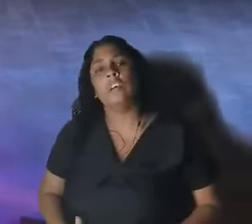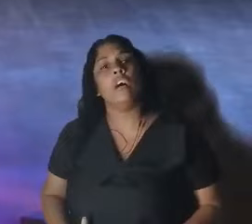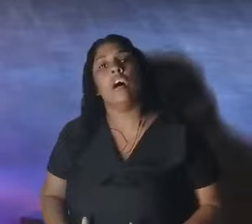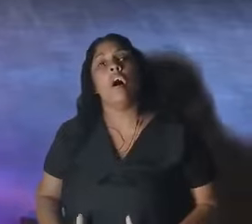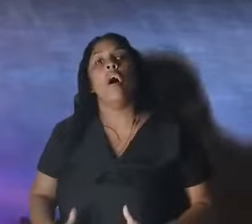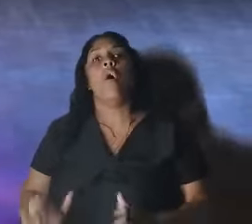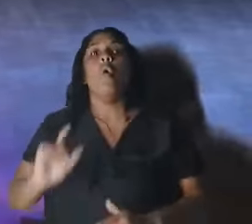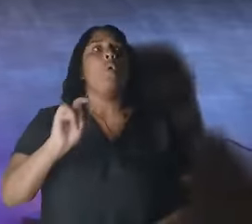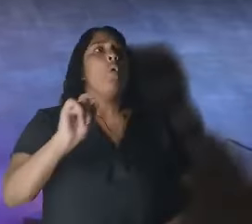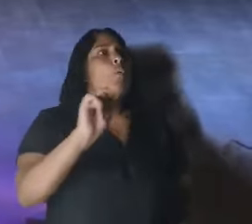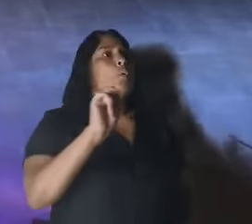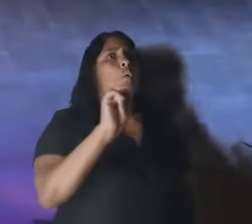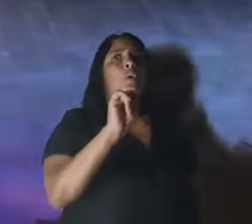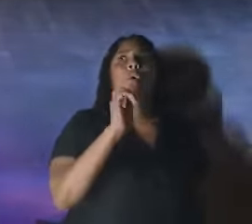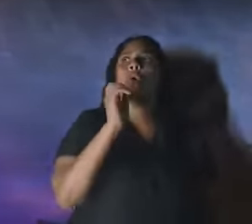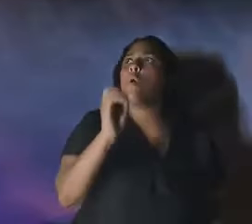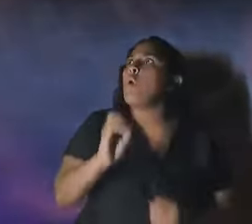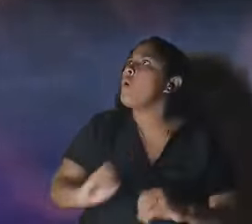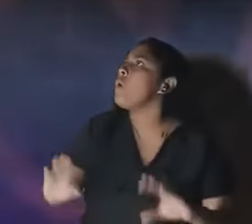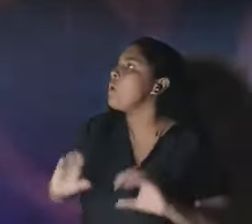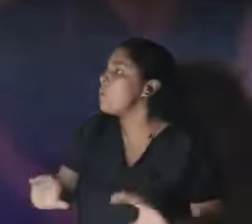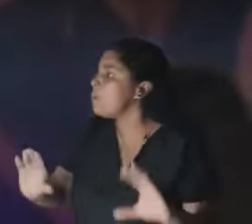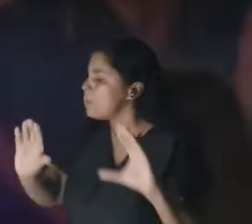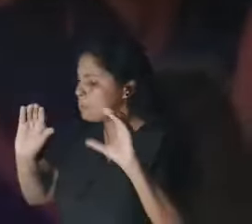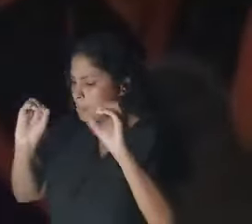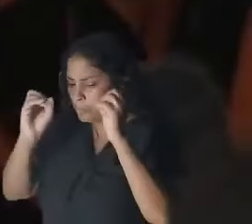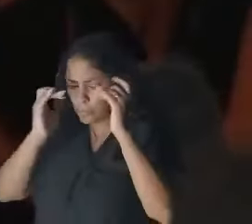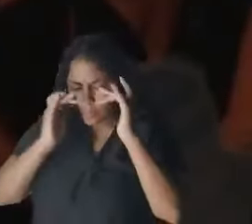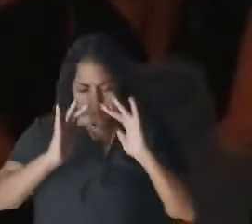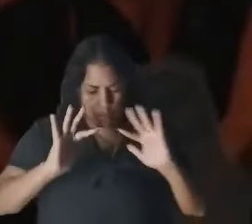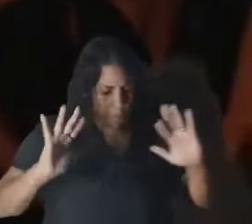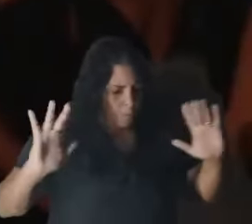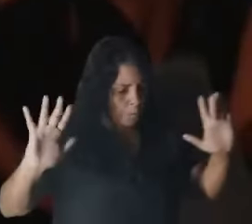nascer, o que iria ser?